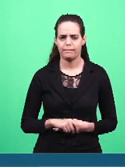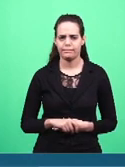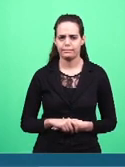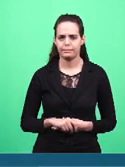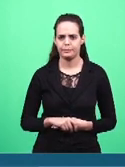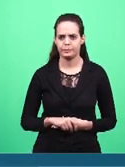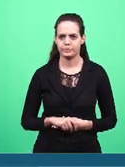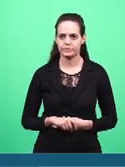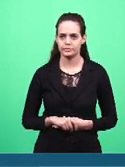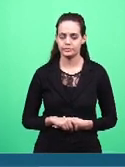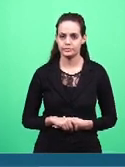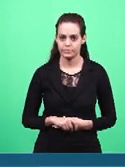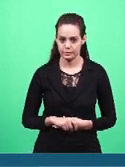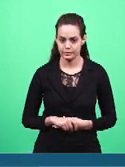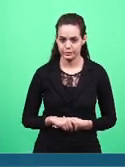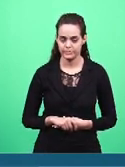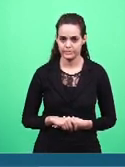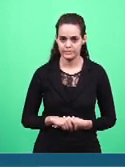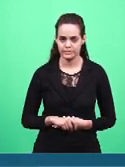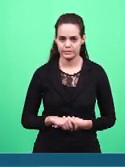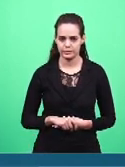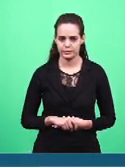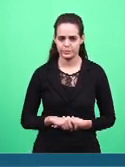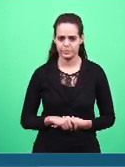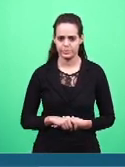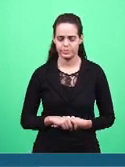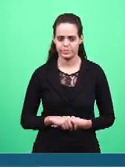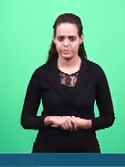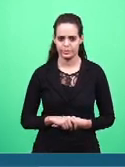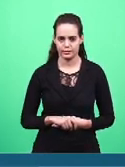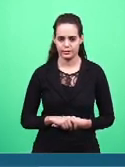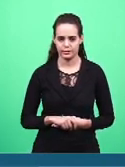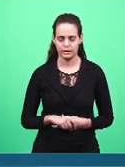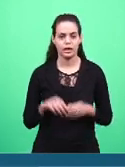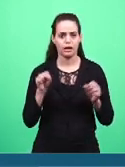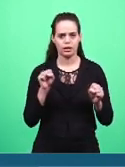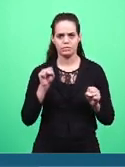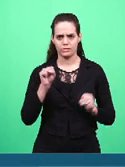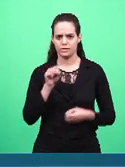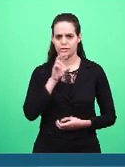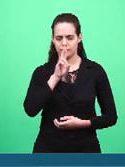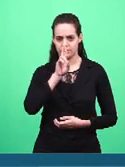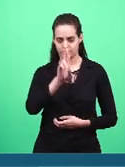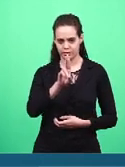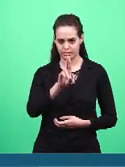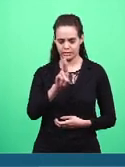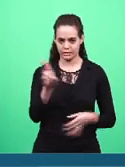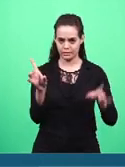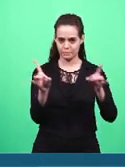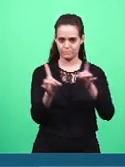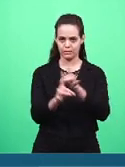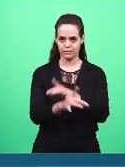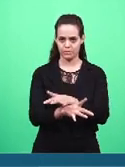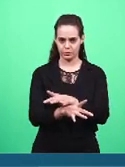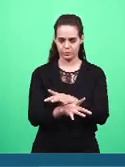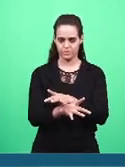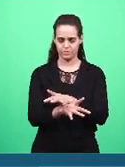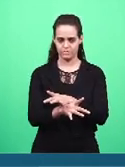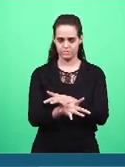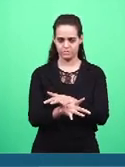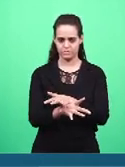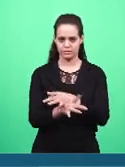Agora vamos reler individualmente. Agora, todo mundo bate sua cabecinha, abre